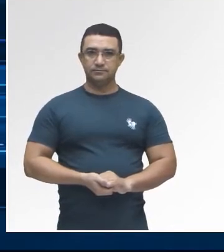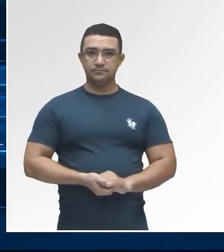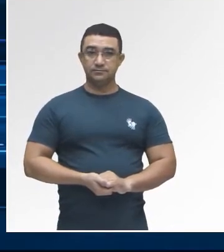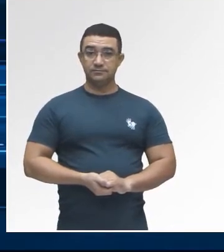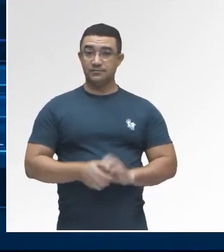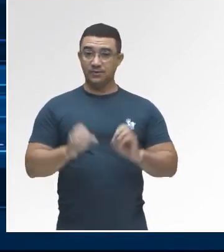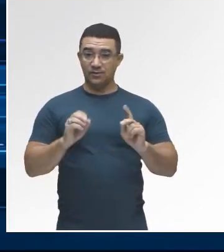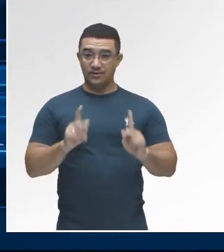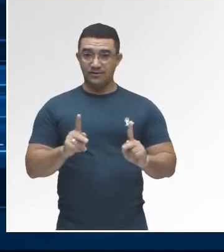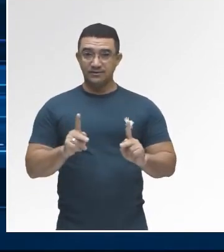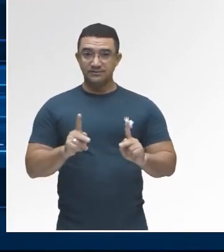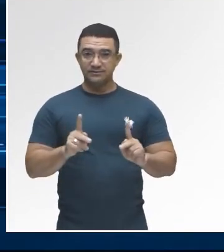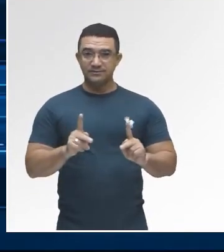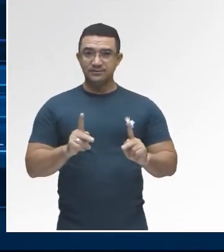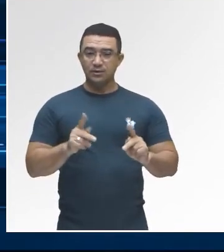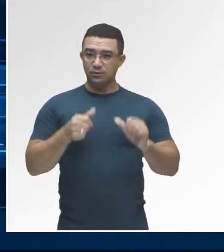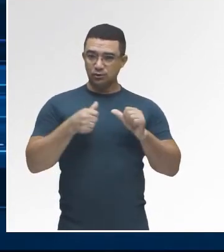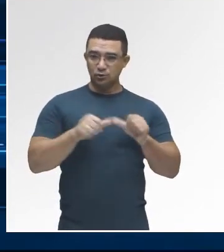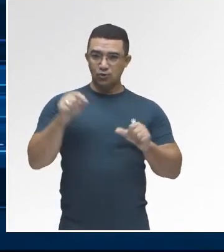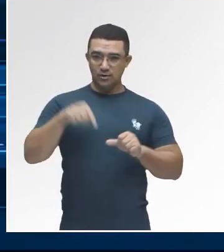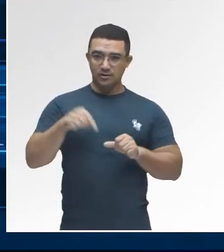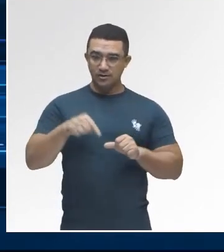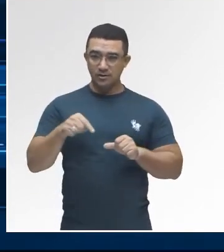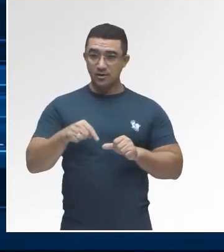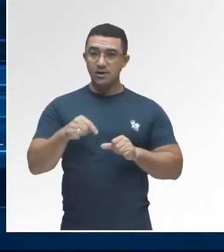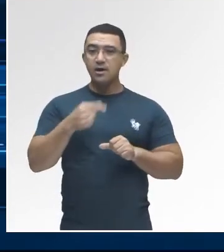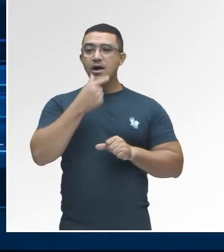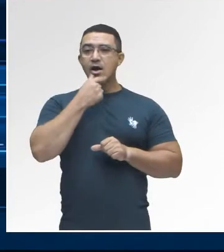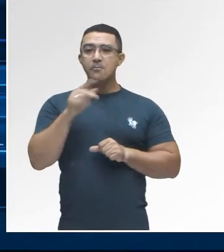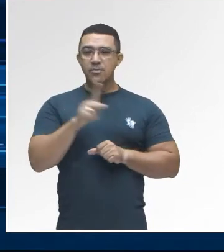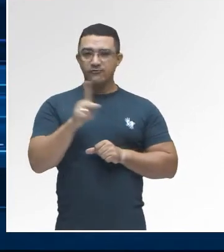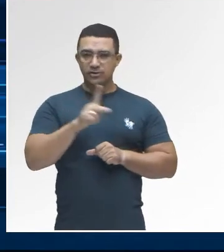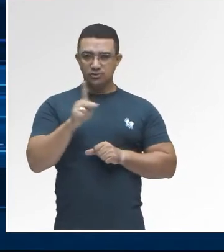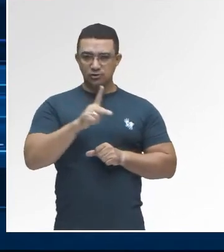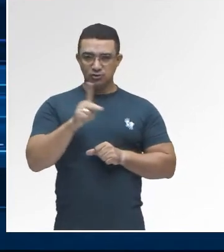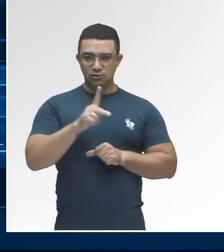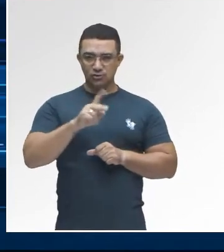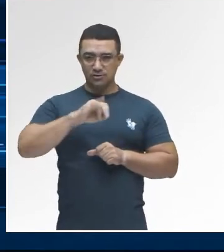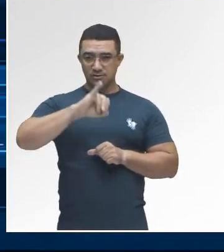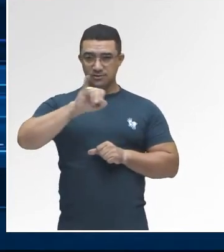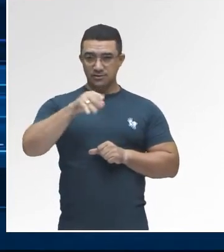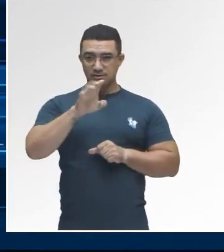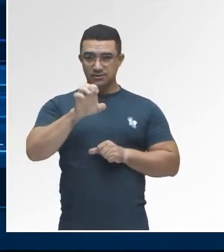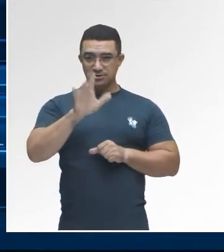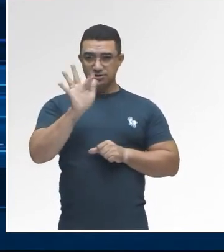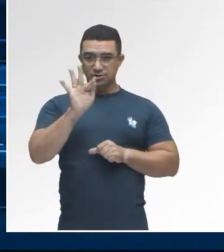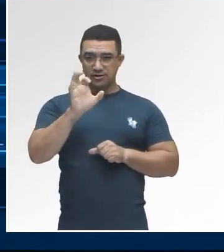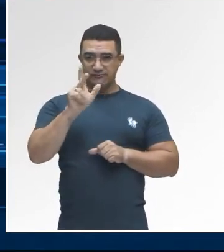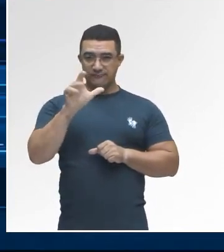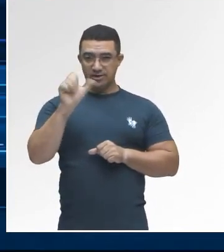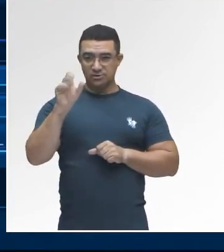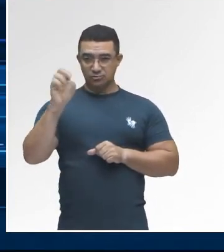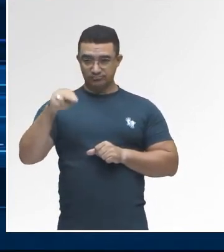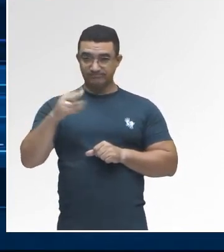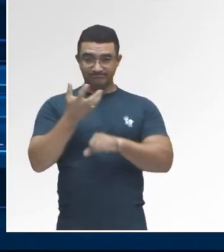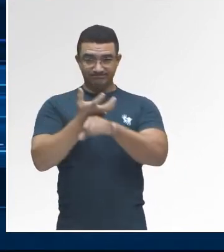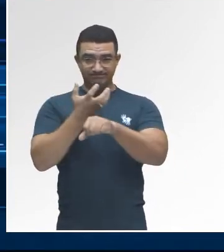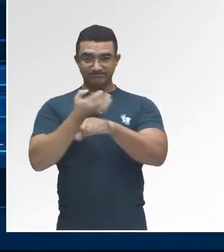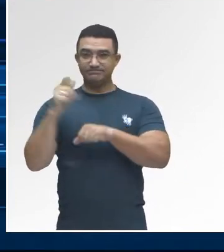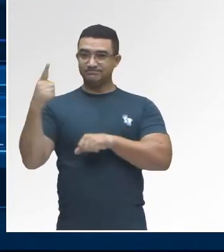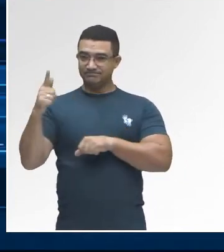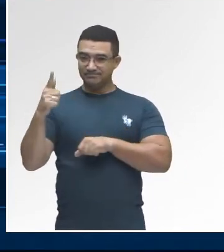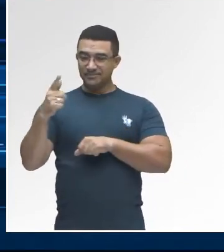Ok, gente, então eu estou aqui, né, com o professor Jefferson, né, professor de Geografia, que vai contar para a gente um pouco de uma experiência